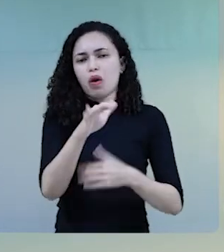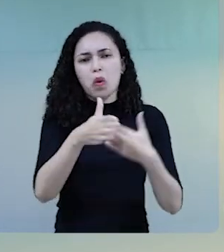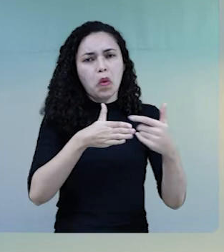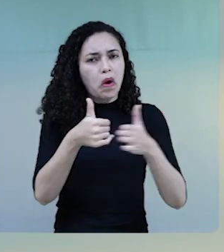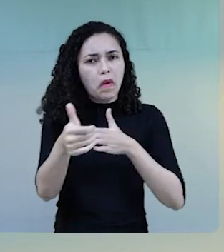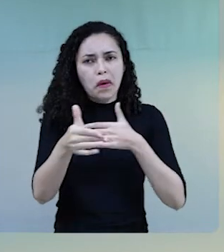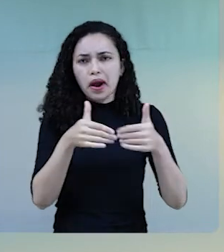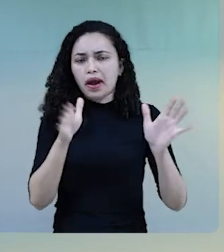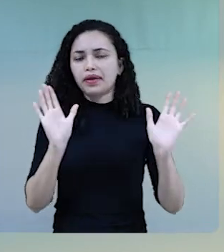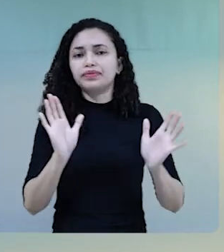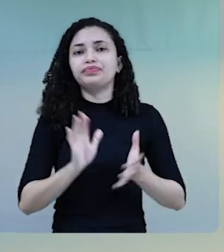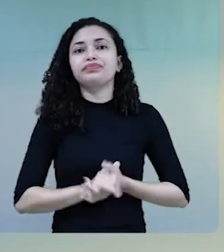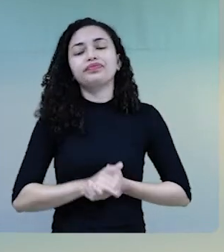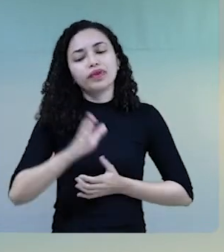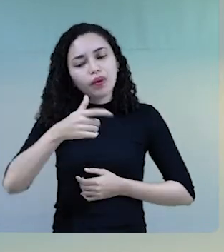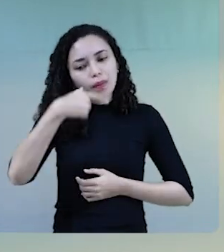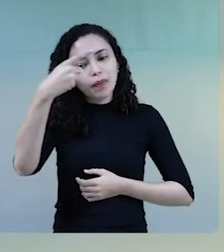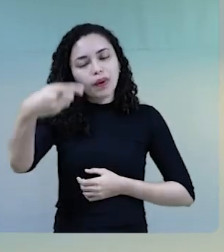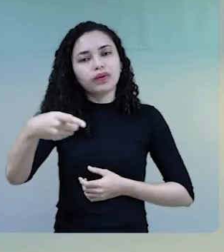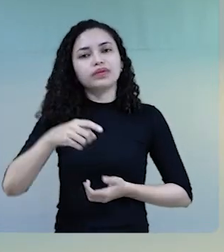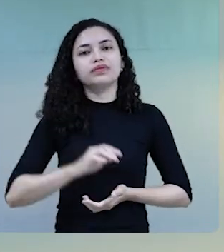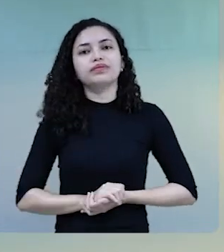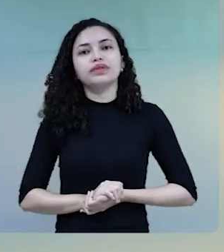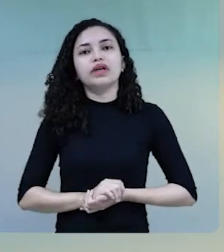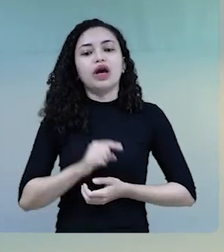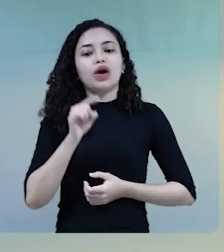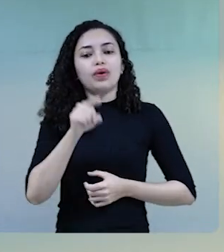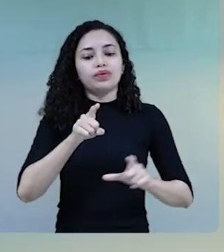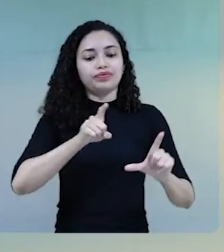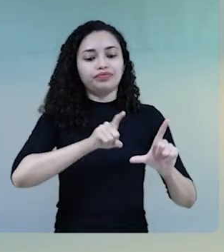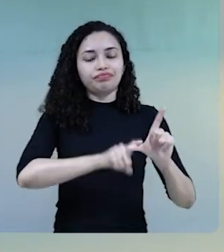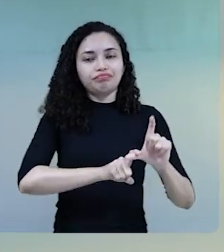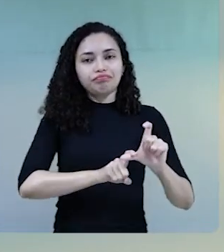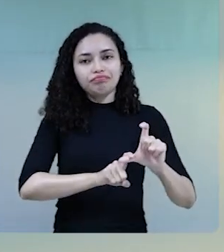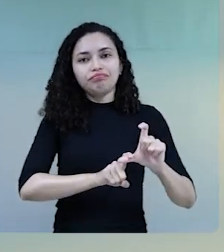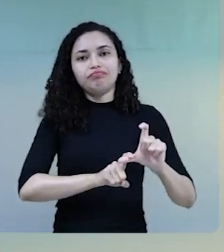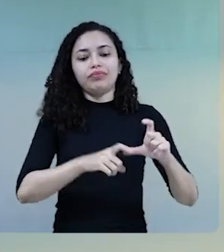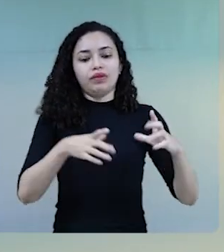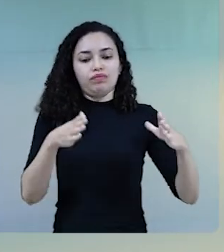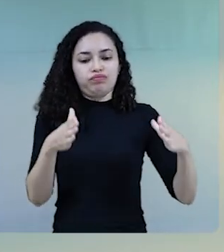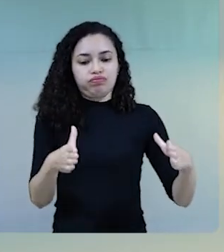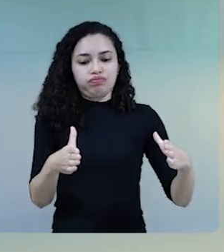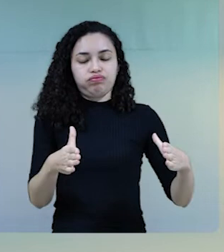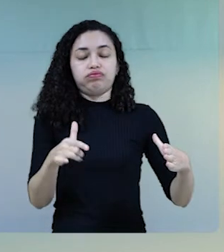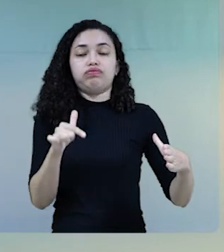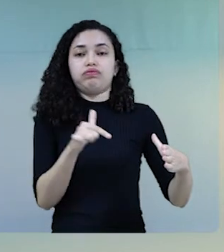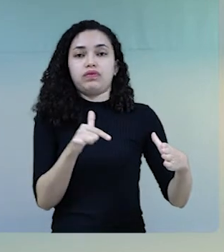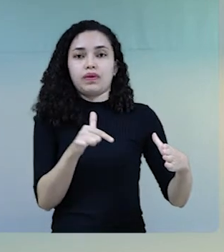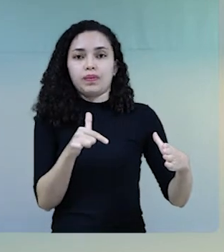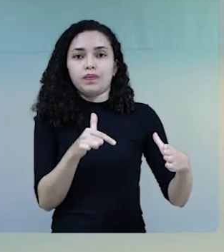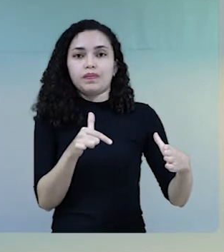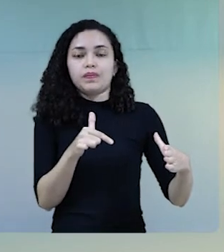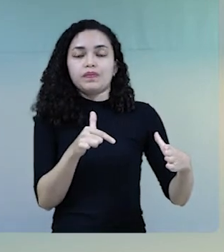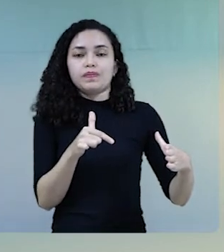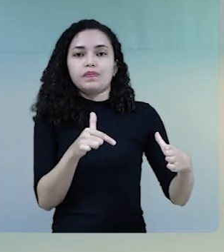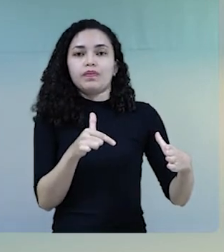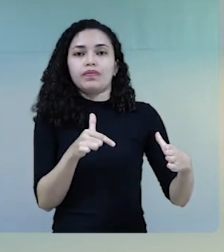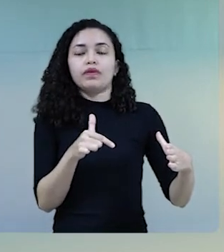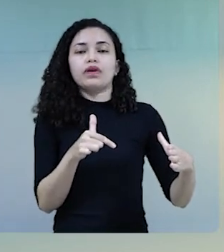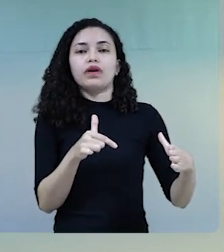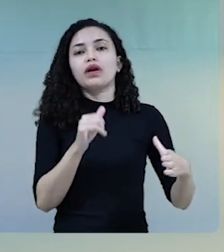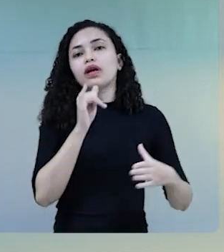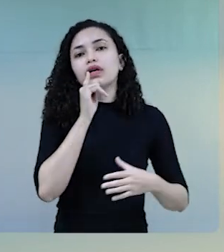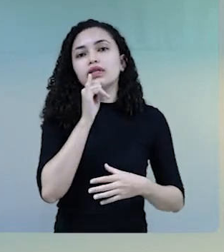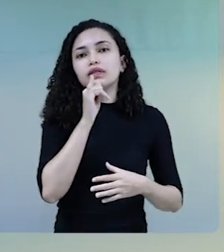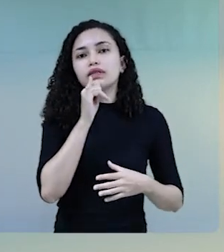Aqui são os componentes básicos de um gerador. Todo gerador ele pode ser simplificado como? Como simplesmente